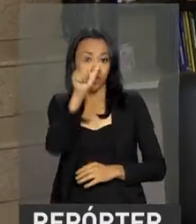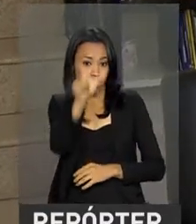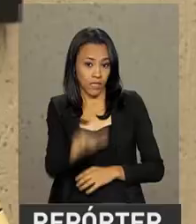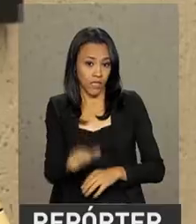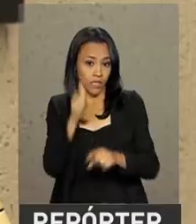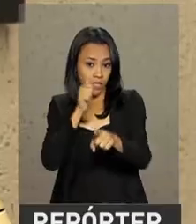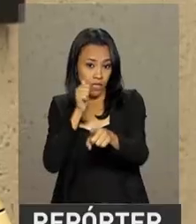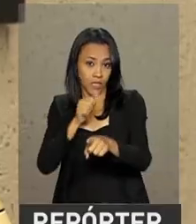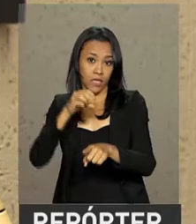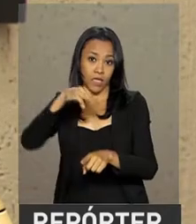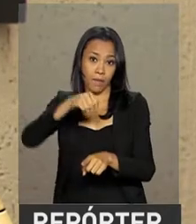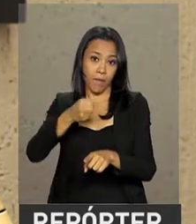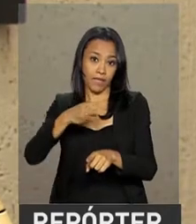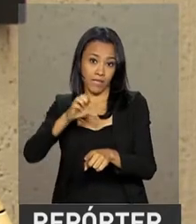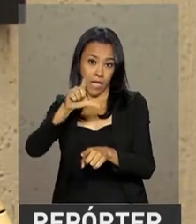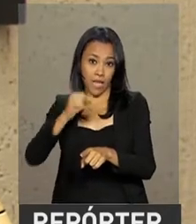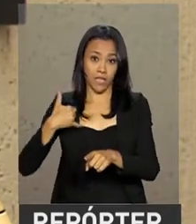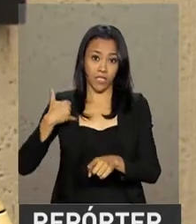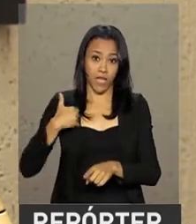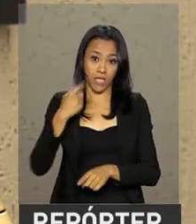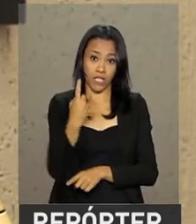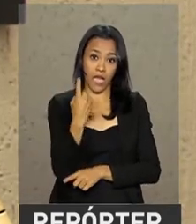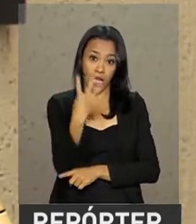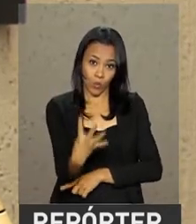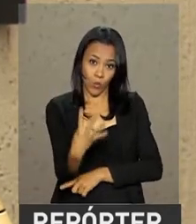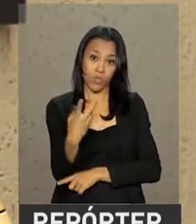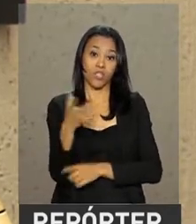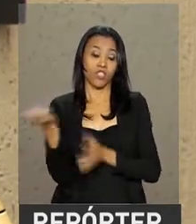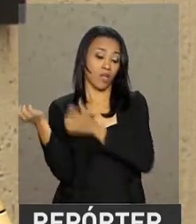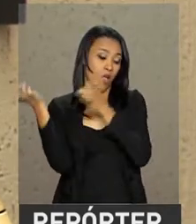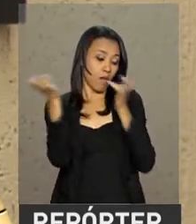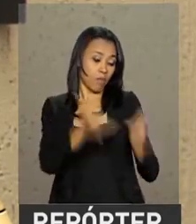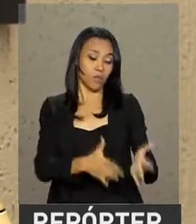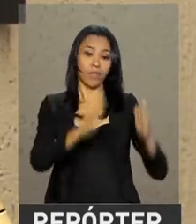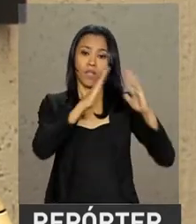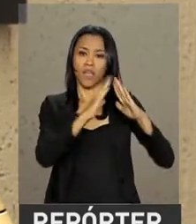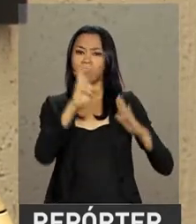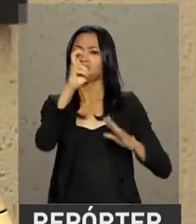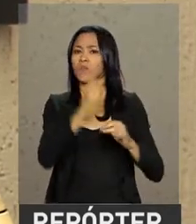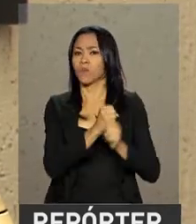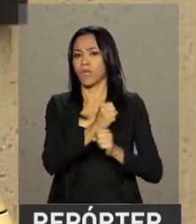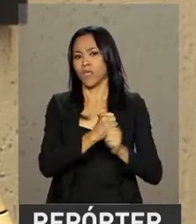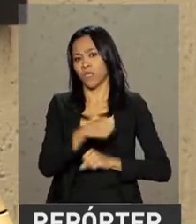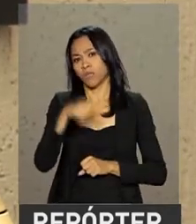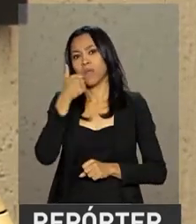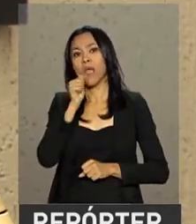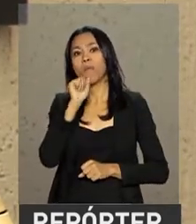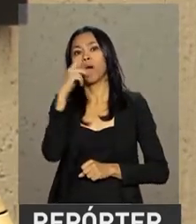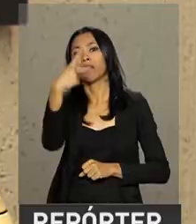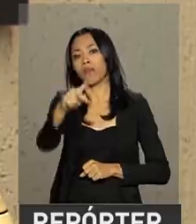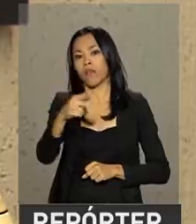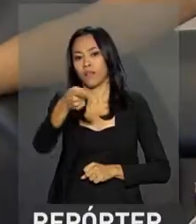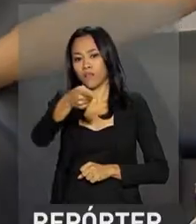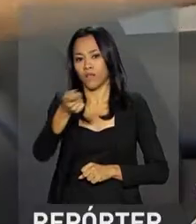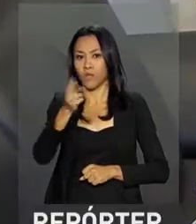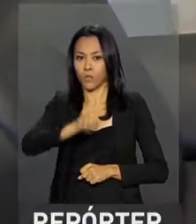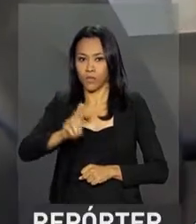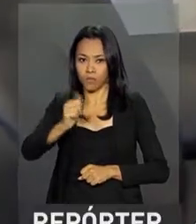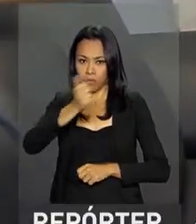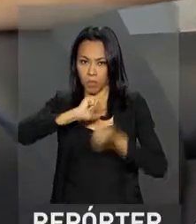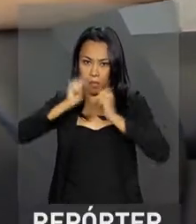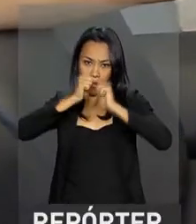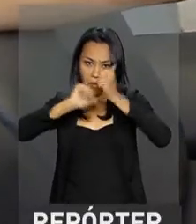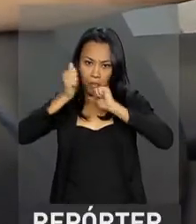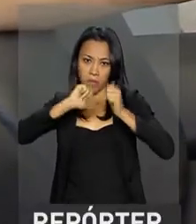ela tinha 14 anos e havia sido deixada no orfanato há cinco anos pela mãe dependente de álcool o